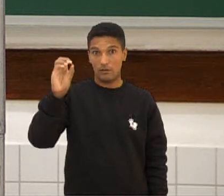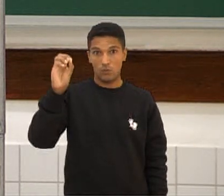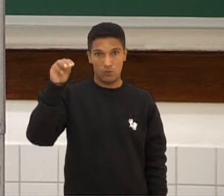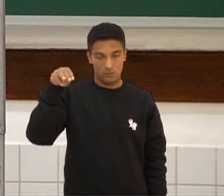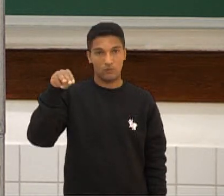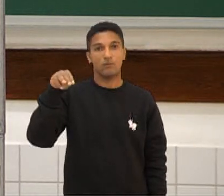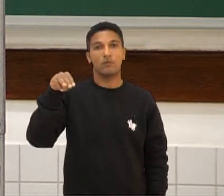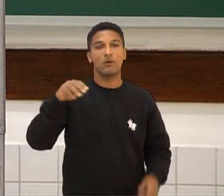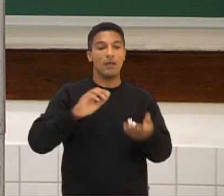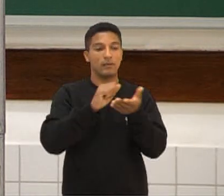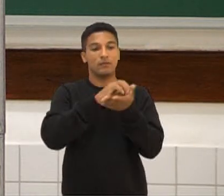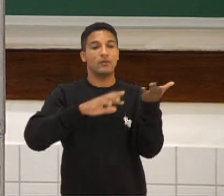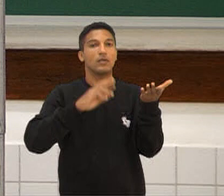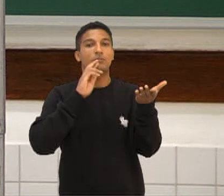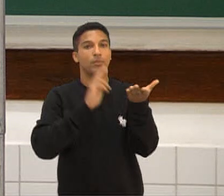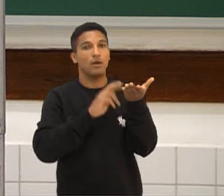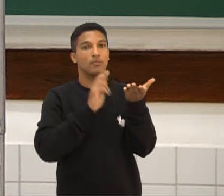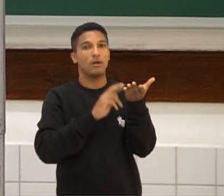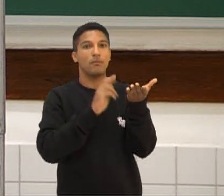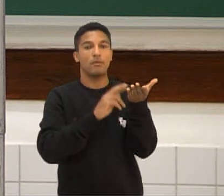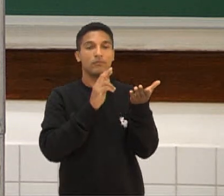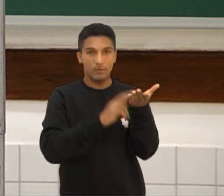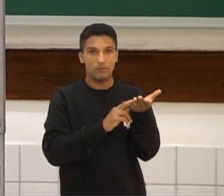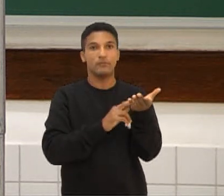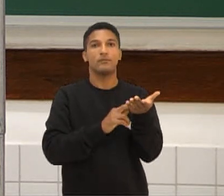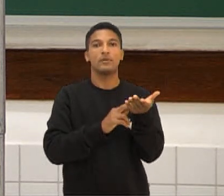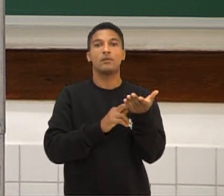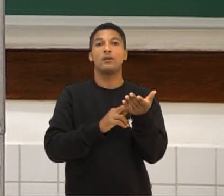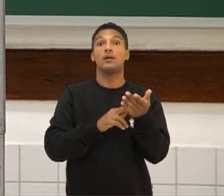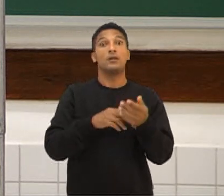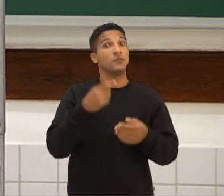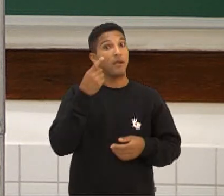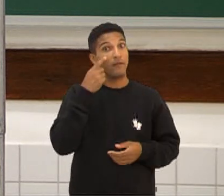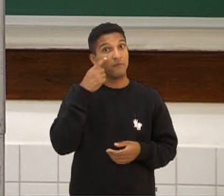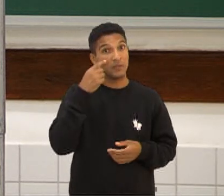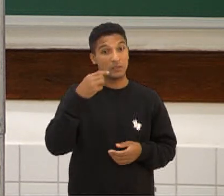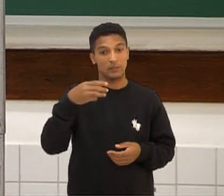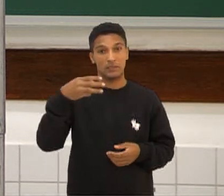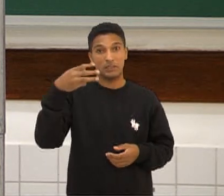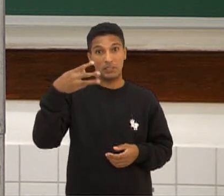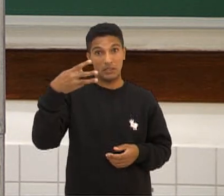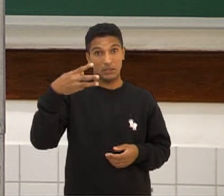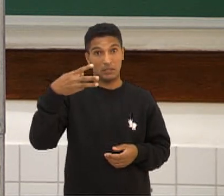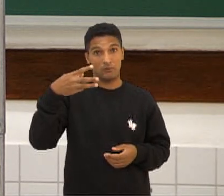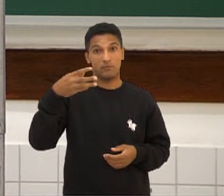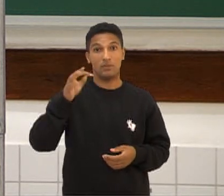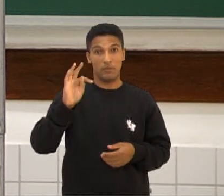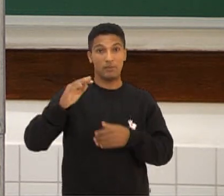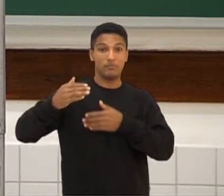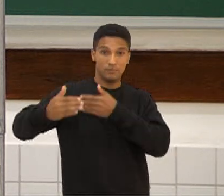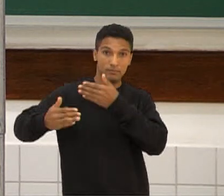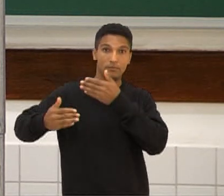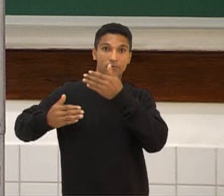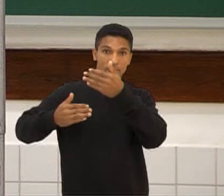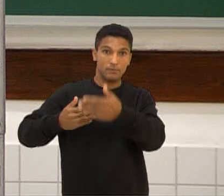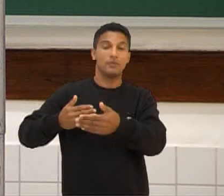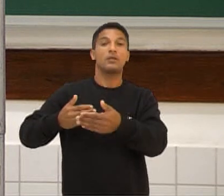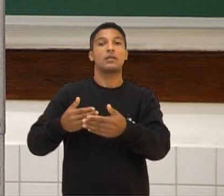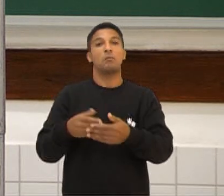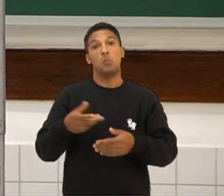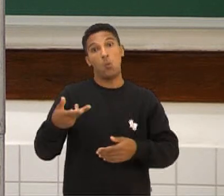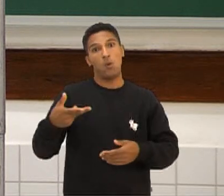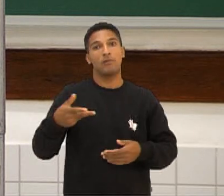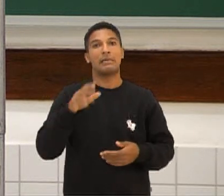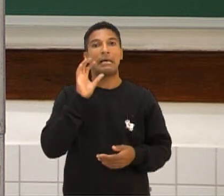mural, as avaliações. Terceiro trimestre está passando assim muito rapidinho, então não acumulem